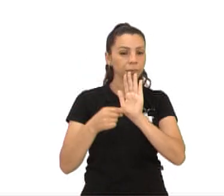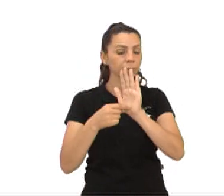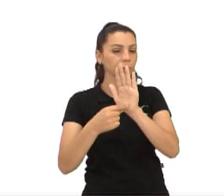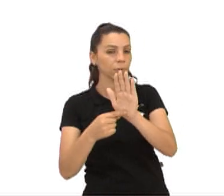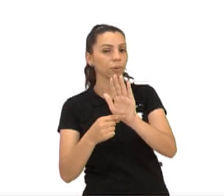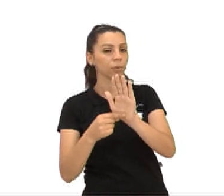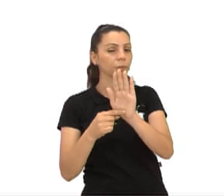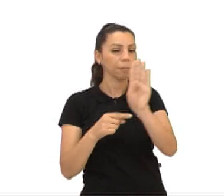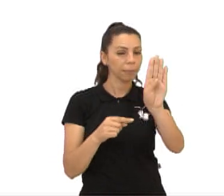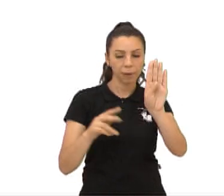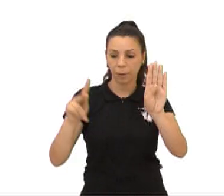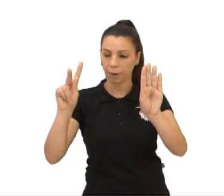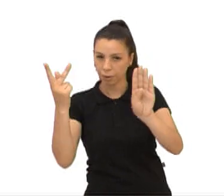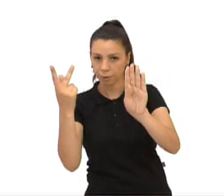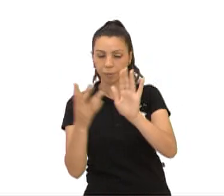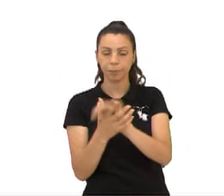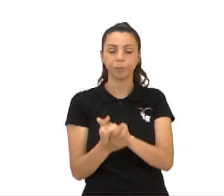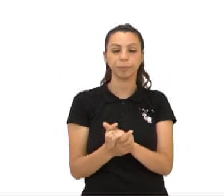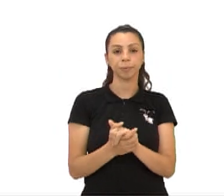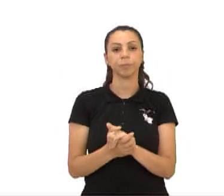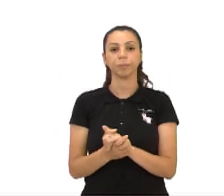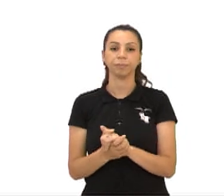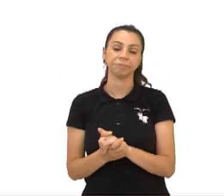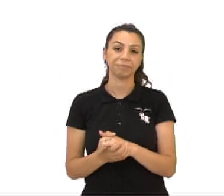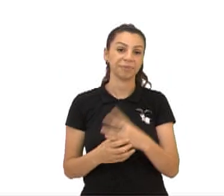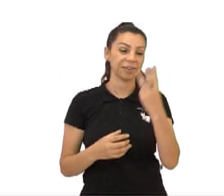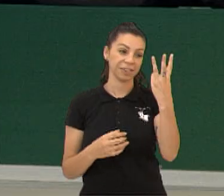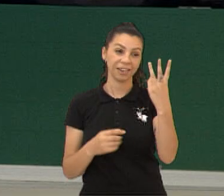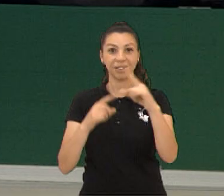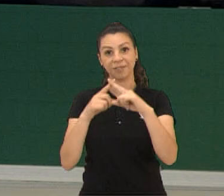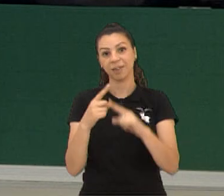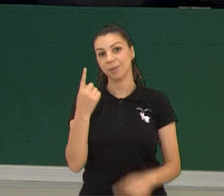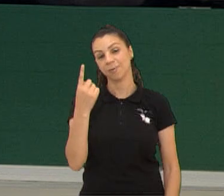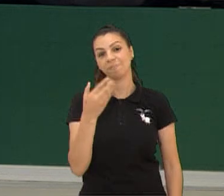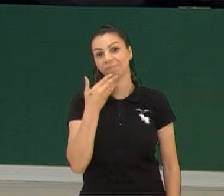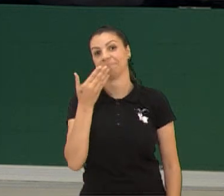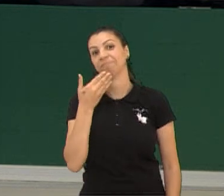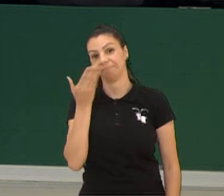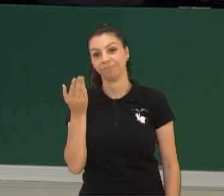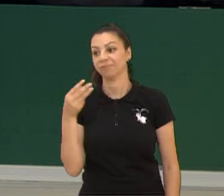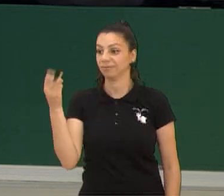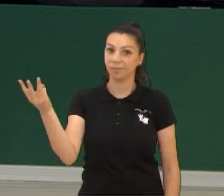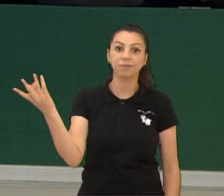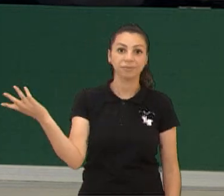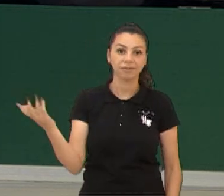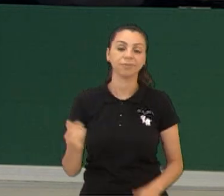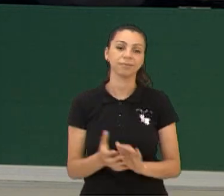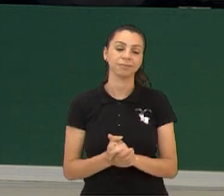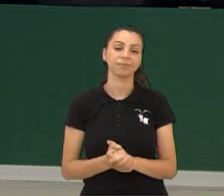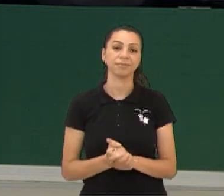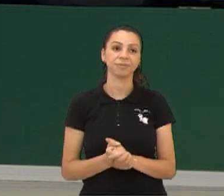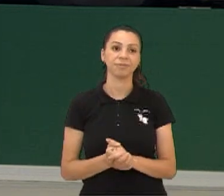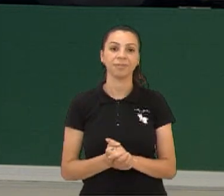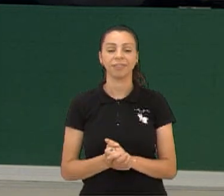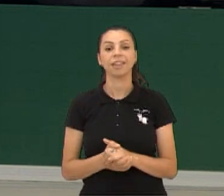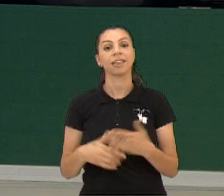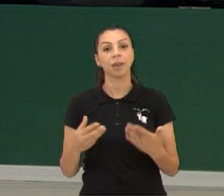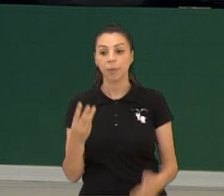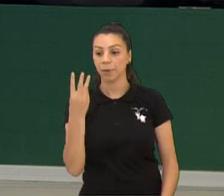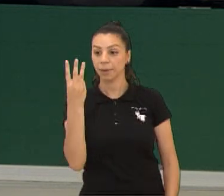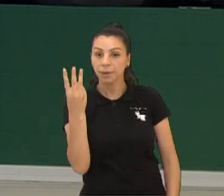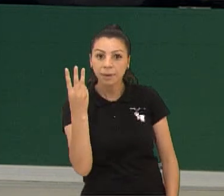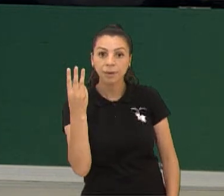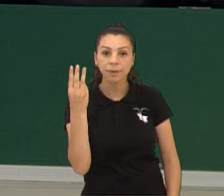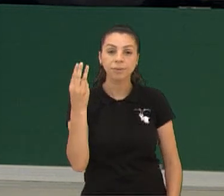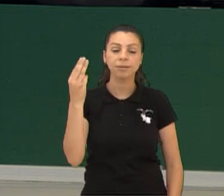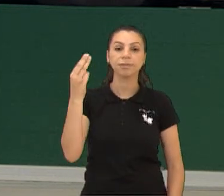vocês? Então, 3 vezes 1, facinho de fazer, né? 3 vezes 1, 3. Então, eu tenho 3 metros